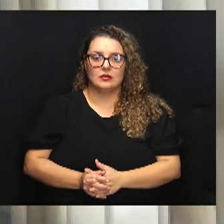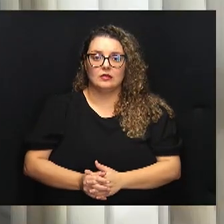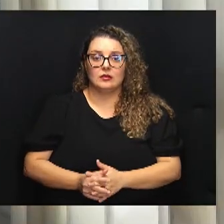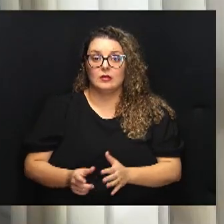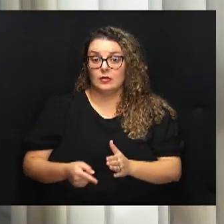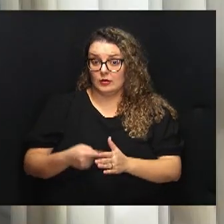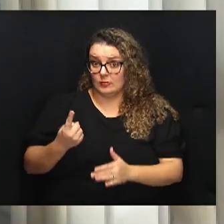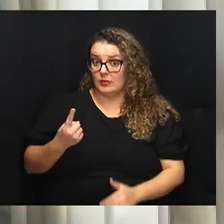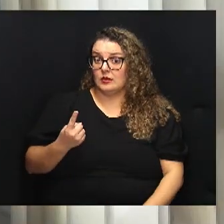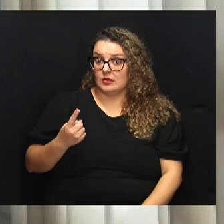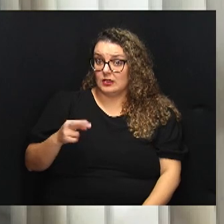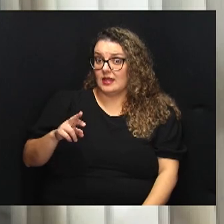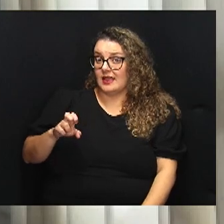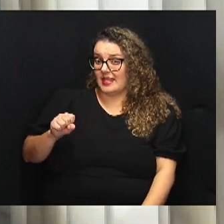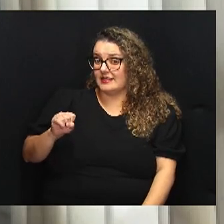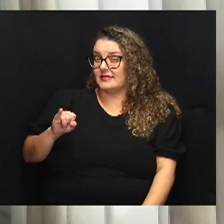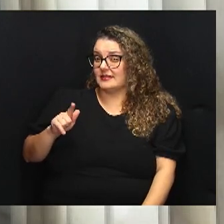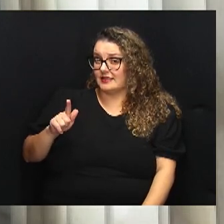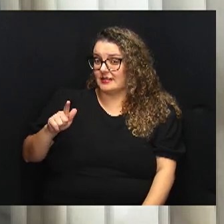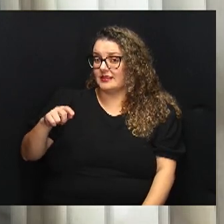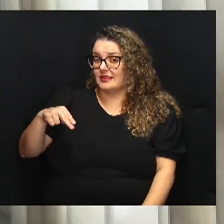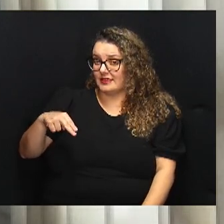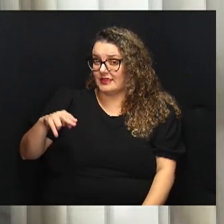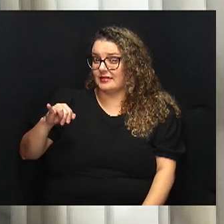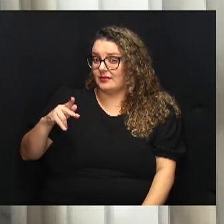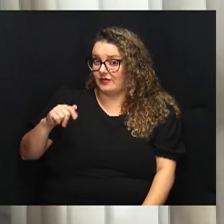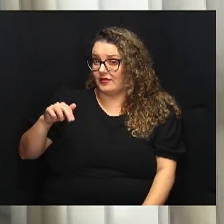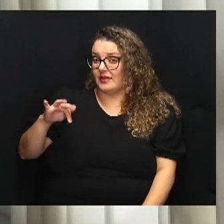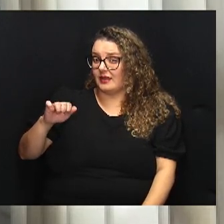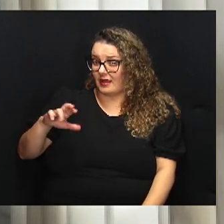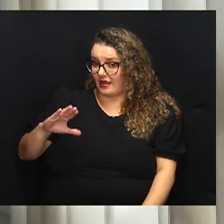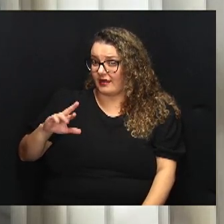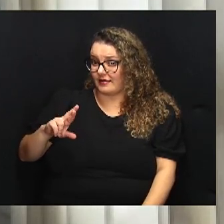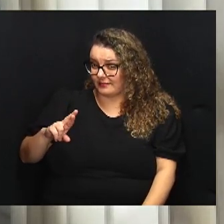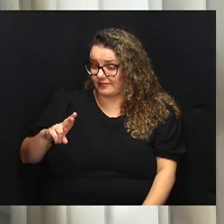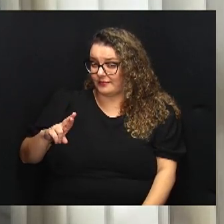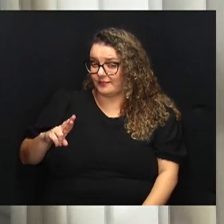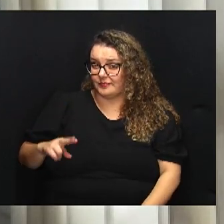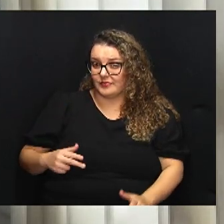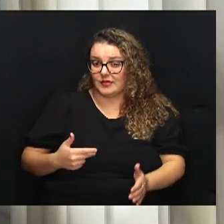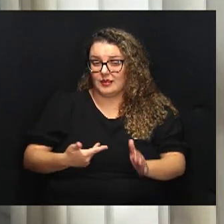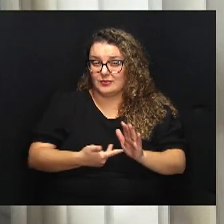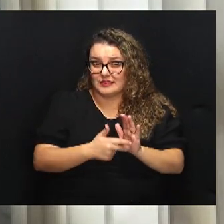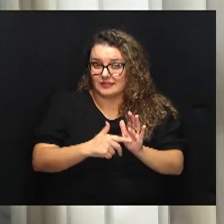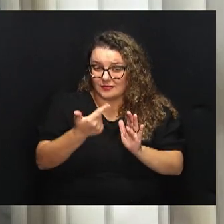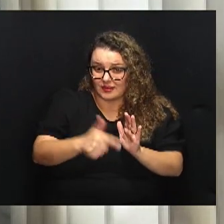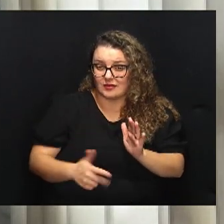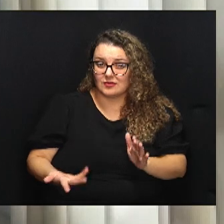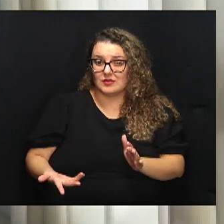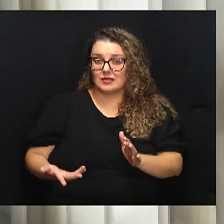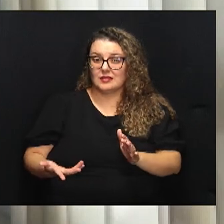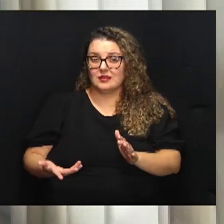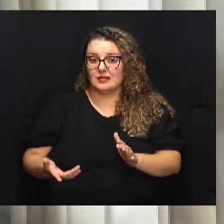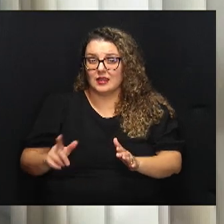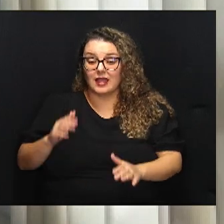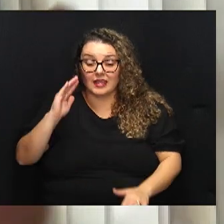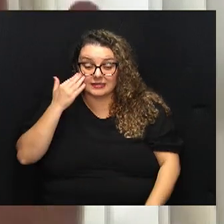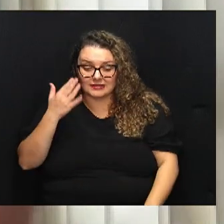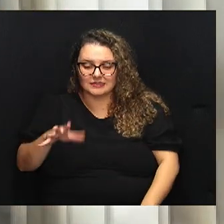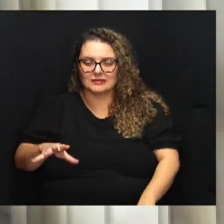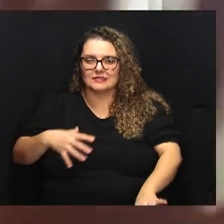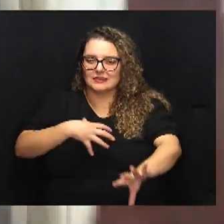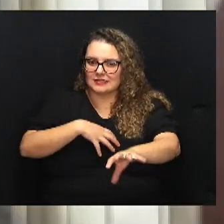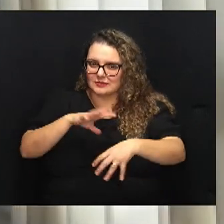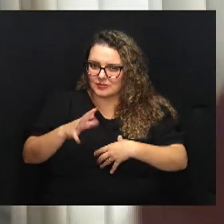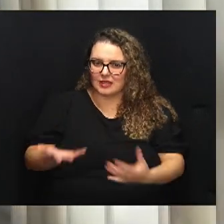Primeiramente, para ressignificar, é preciso sentir a dor, Gabriel. Então, não suprimi-la, né, do tipo, não está acontecendo nada,